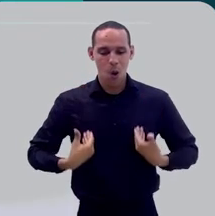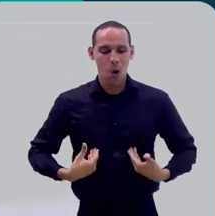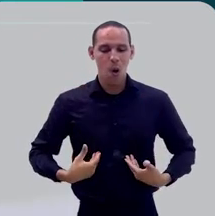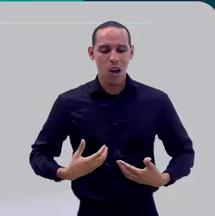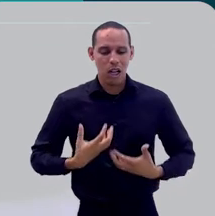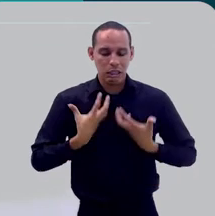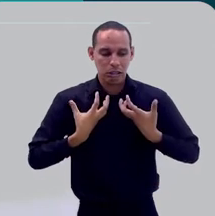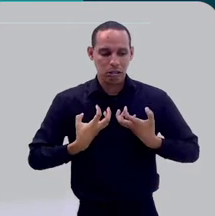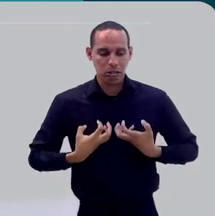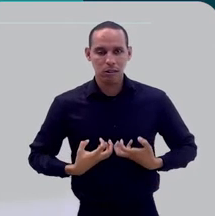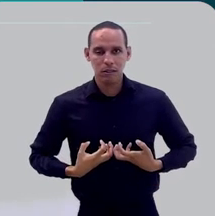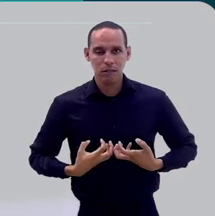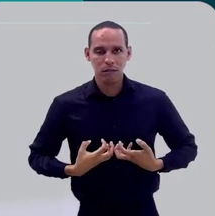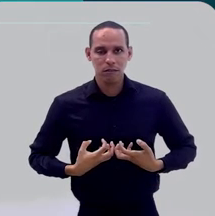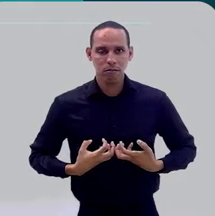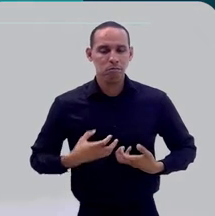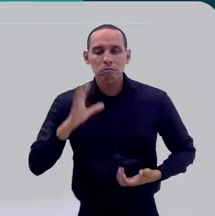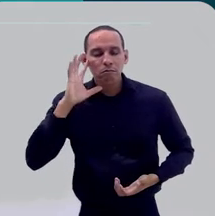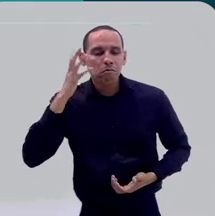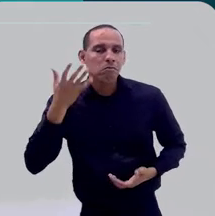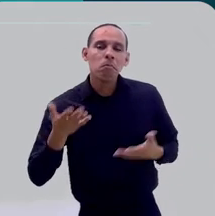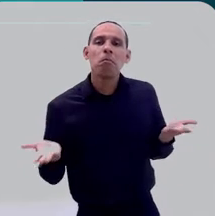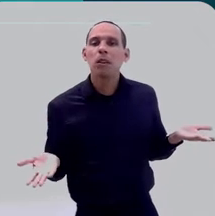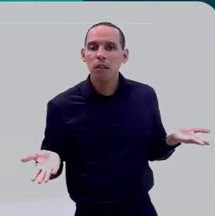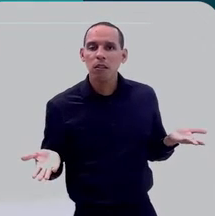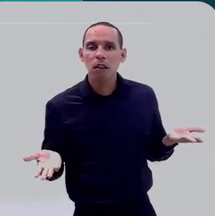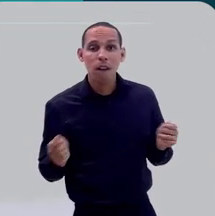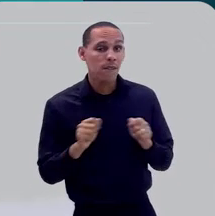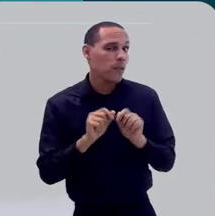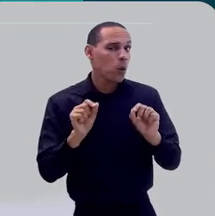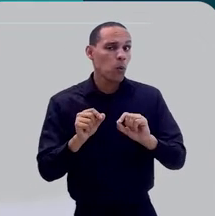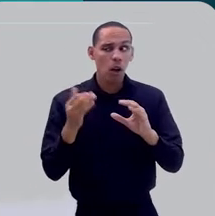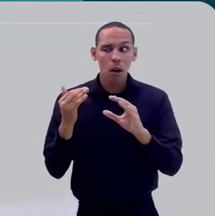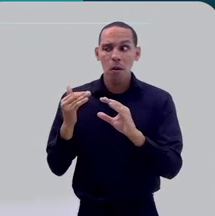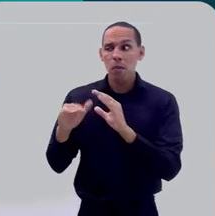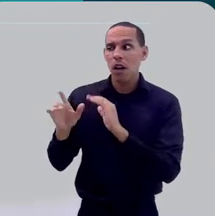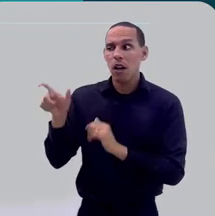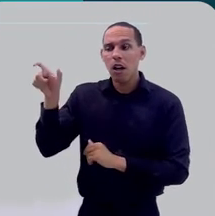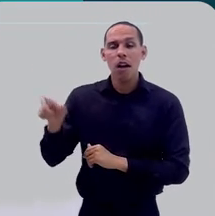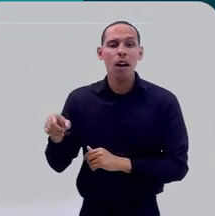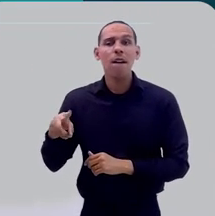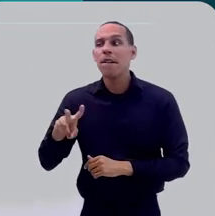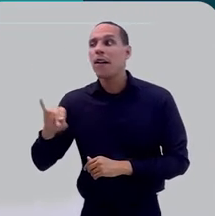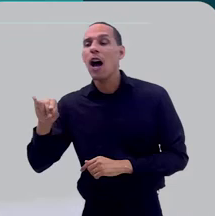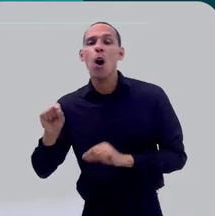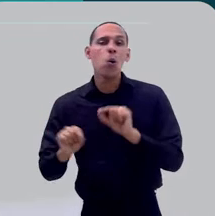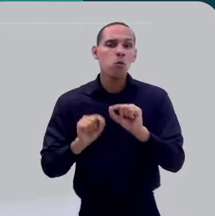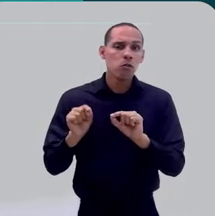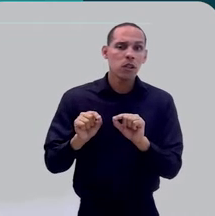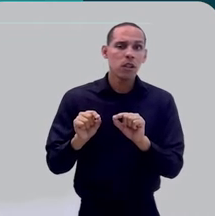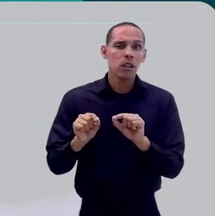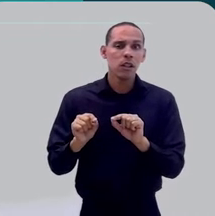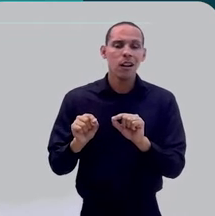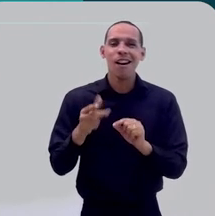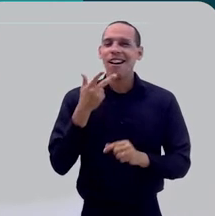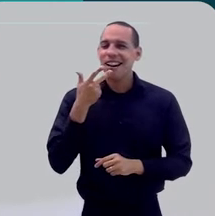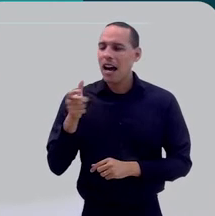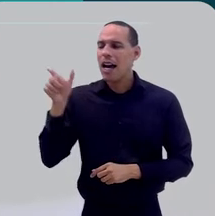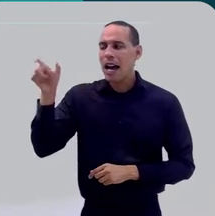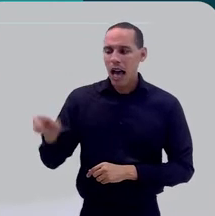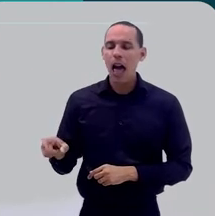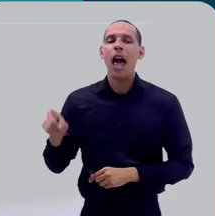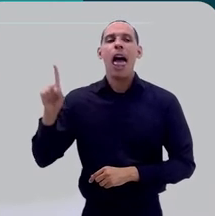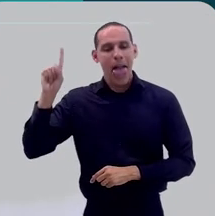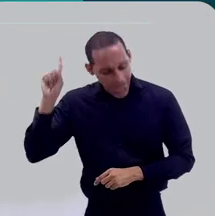Qual é a solução? Qual é o encaminhamento que a senhora vai dar, se a senhora não pode afirmar que essa